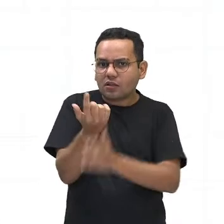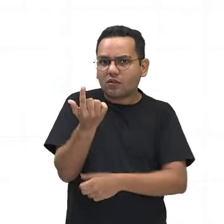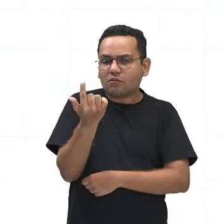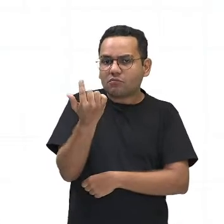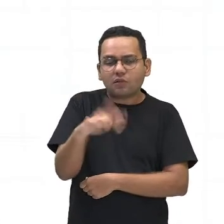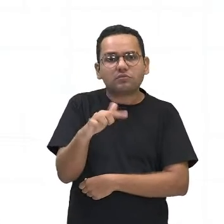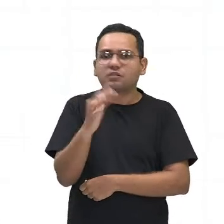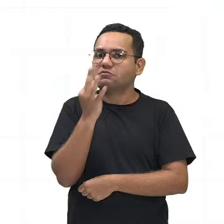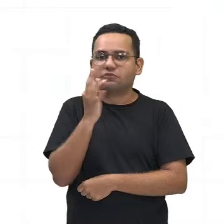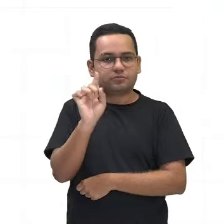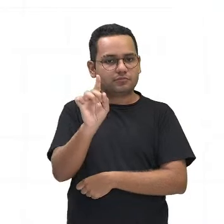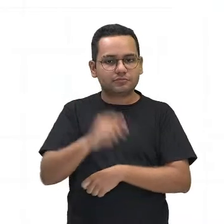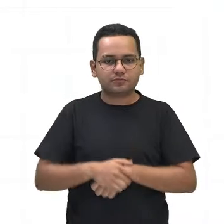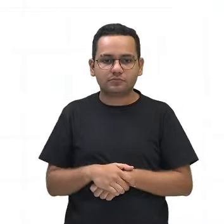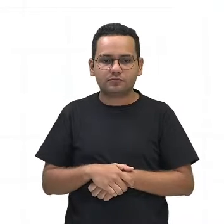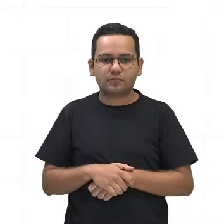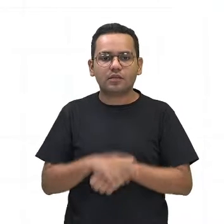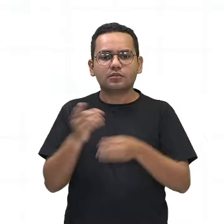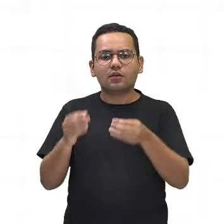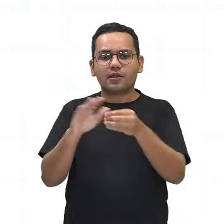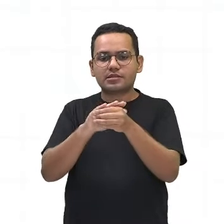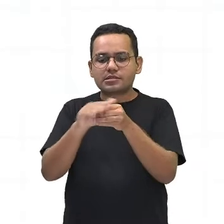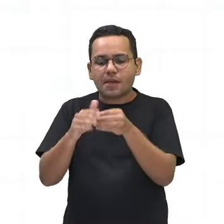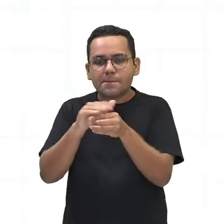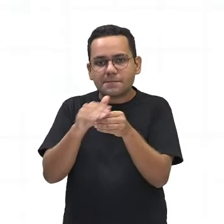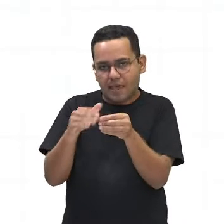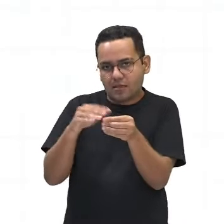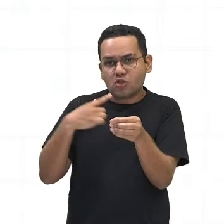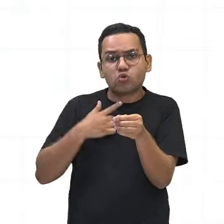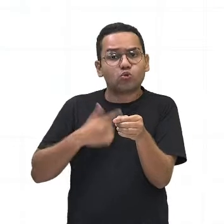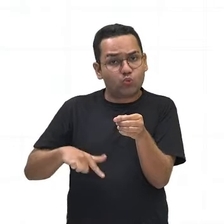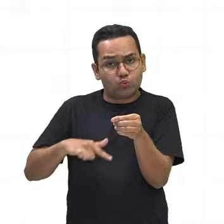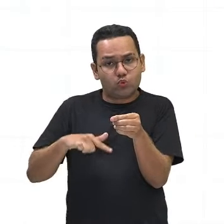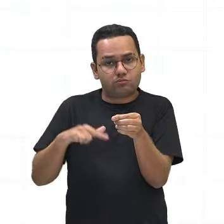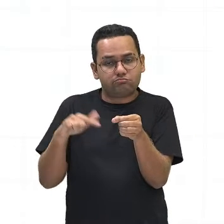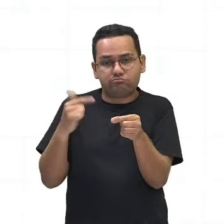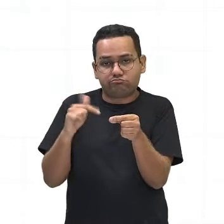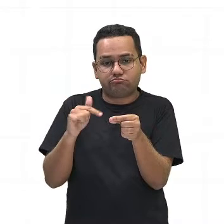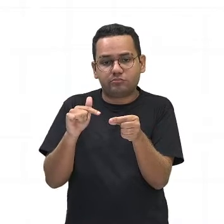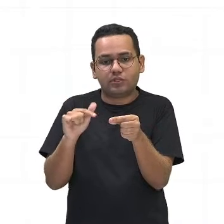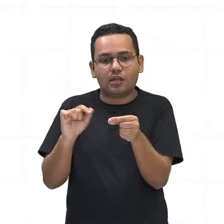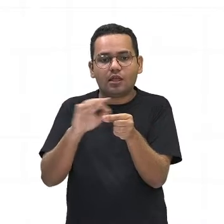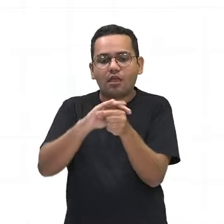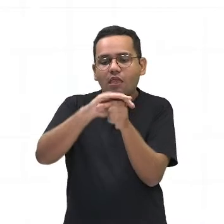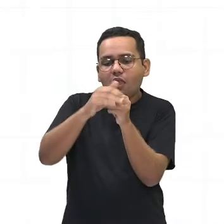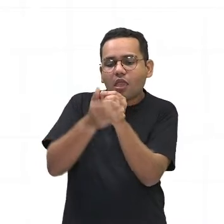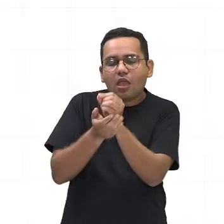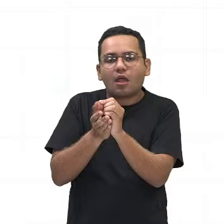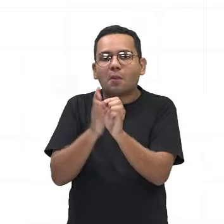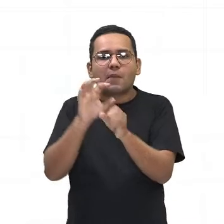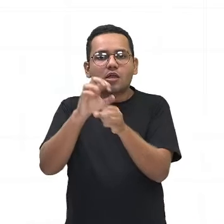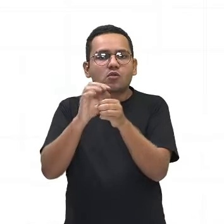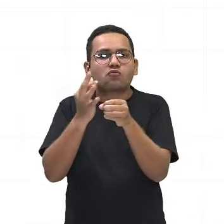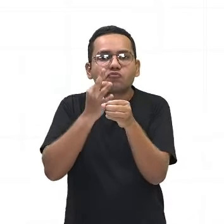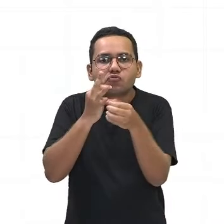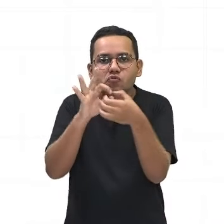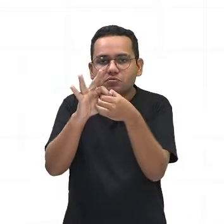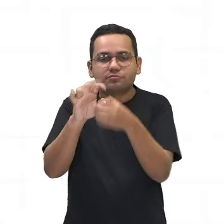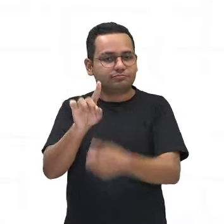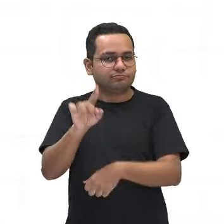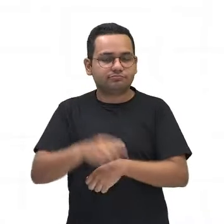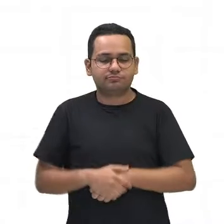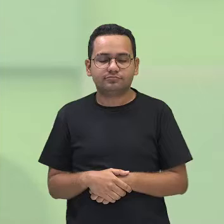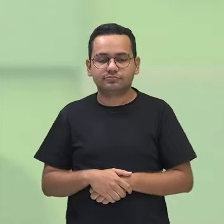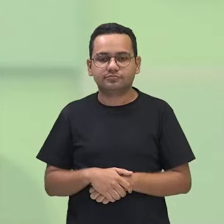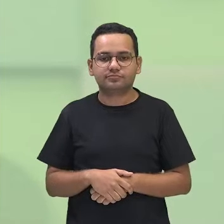sementes são nuas, ou seja, não ficam cobertos em frutos. Então, nós temos essa